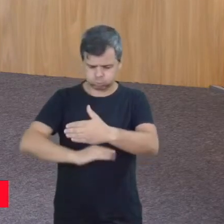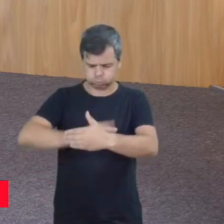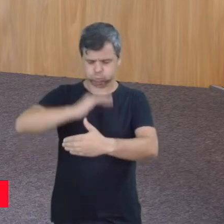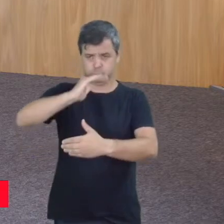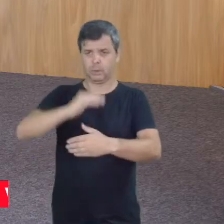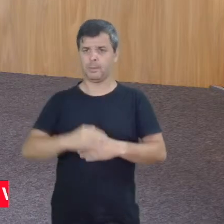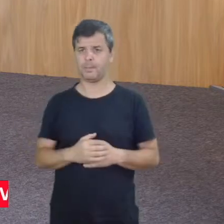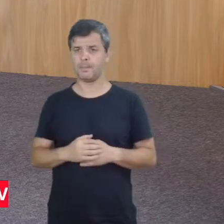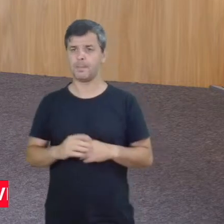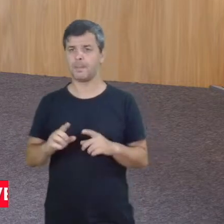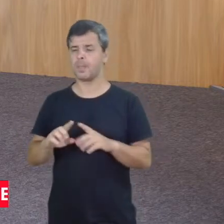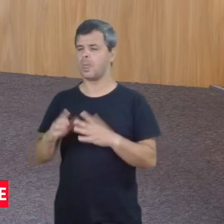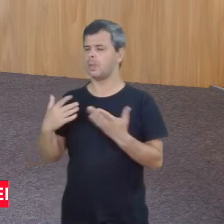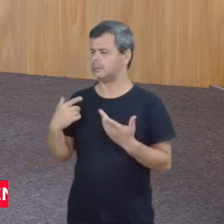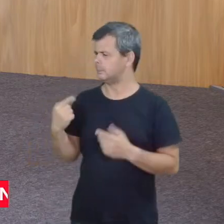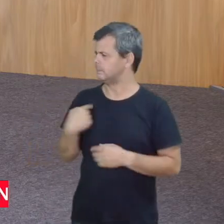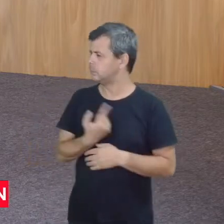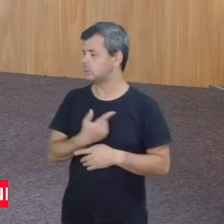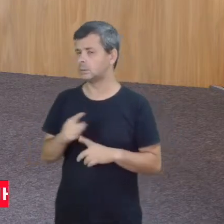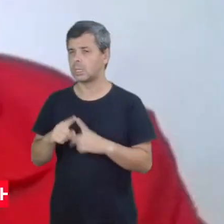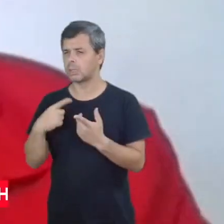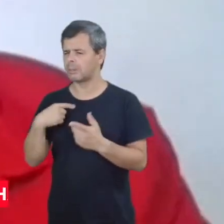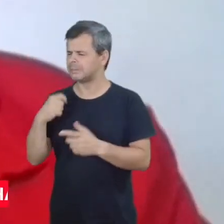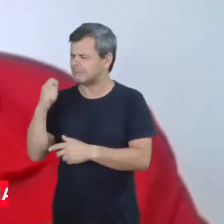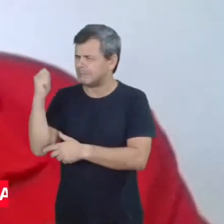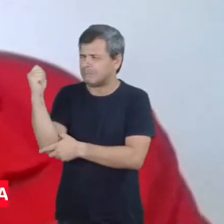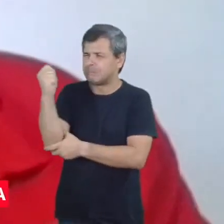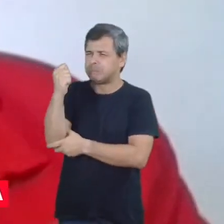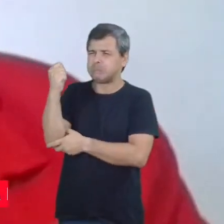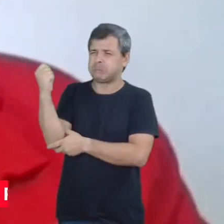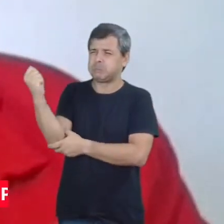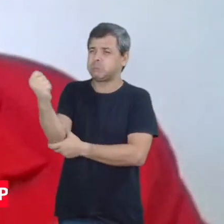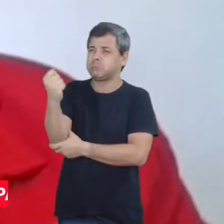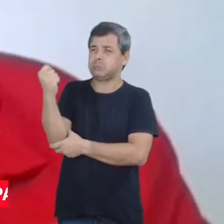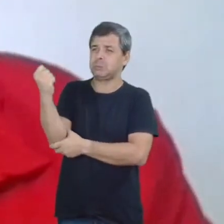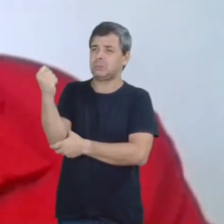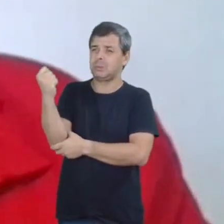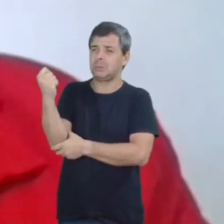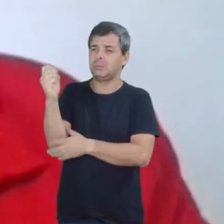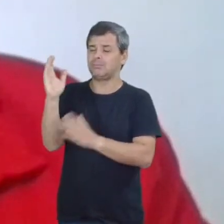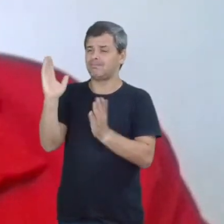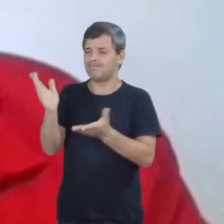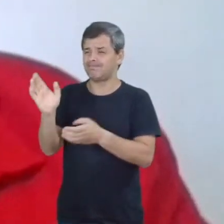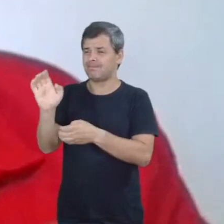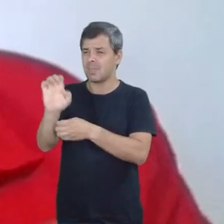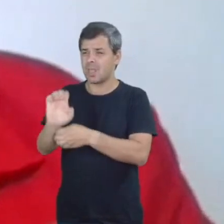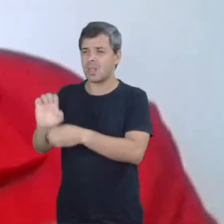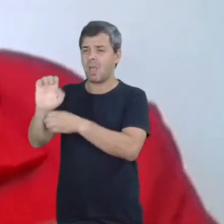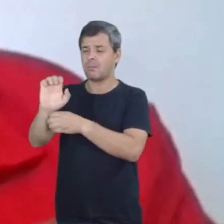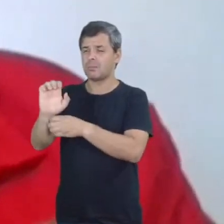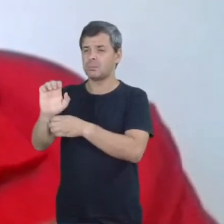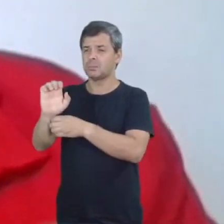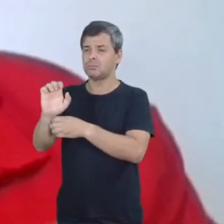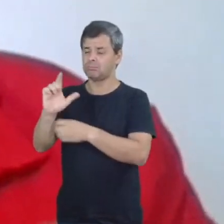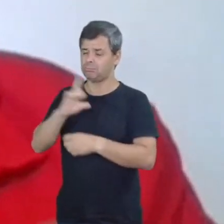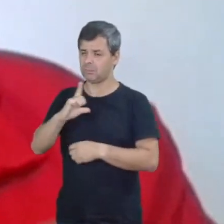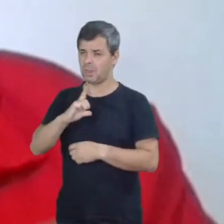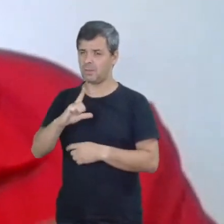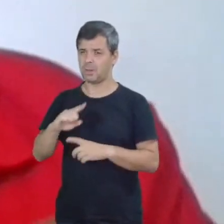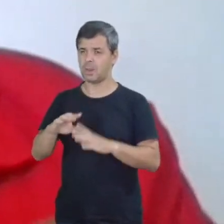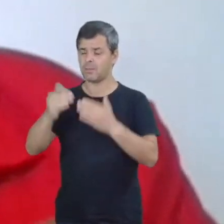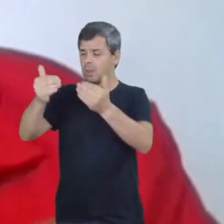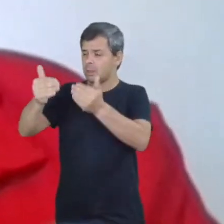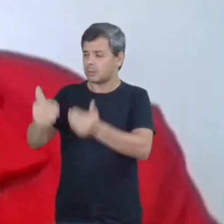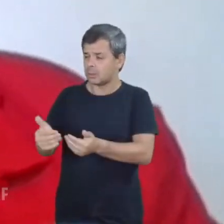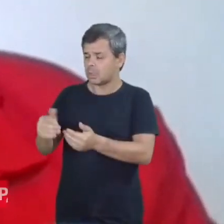Veja só, nós estamos em meio à maior tragédia que o nosso estado já teve, né? E diante